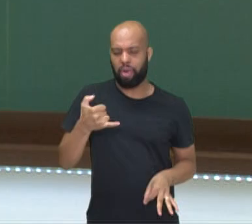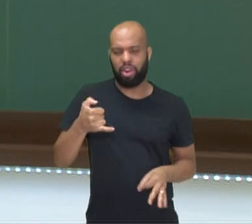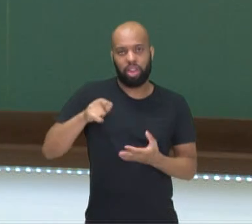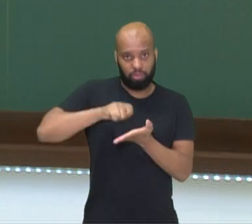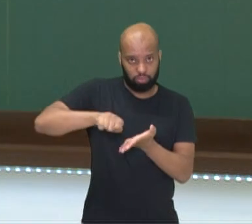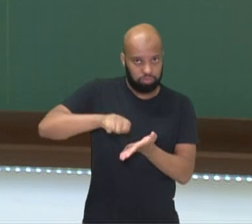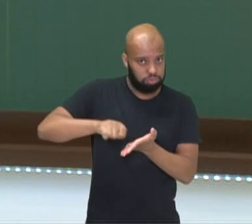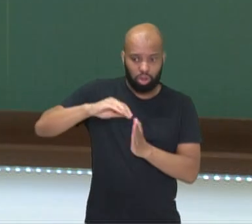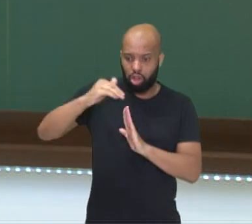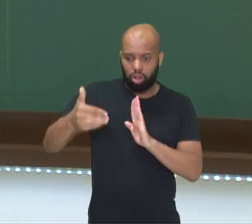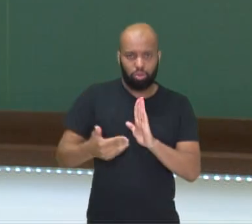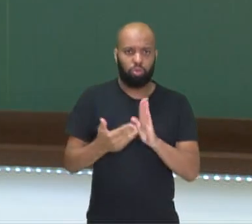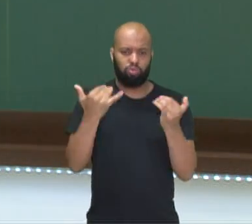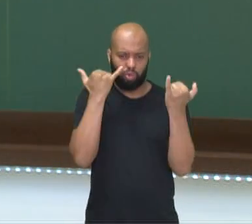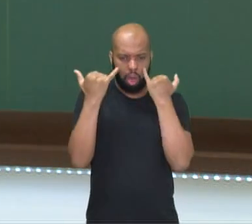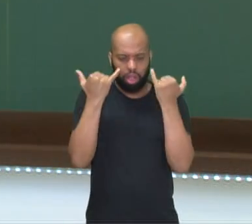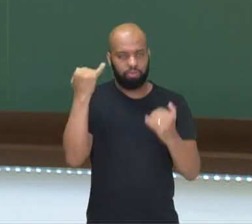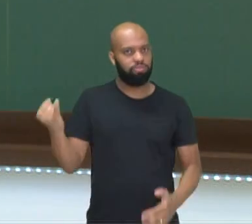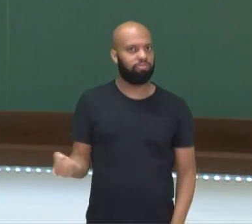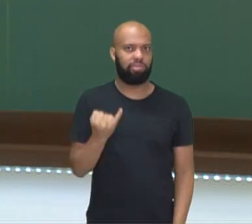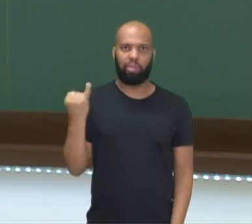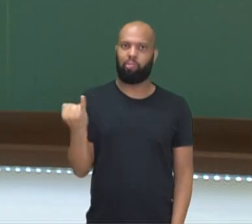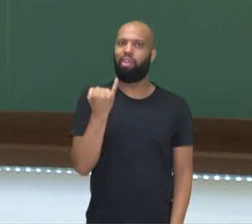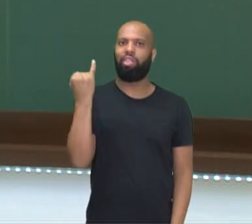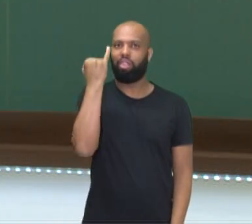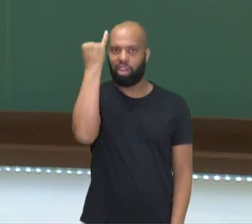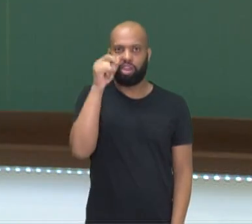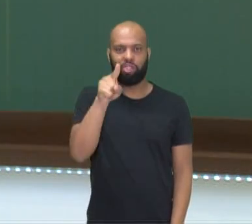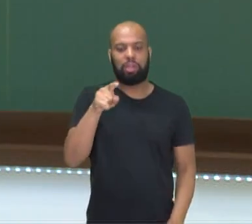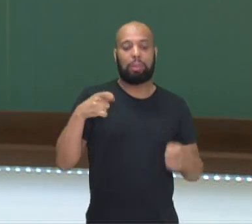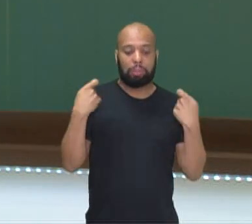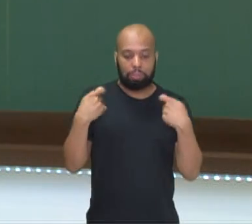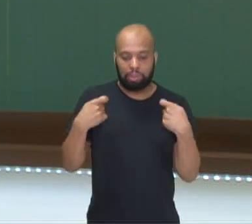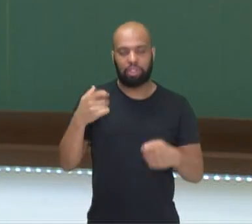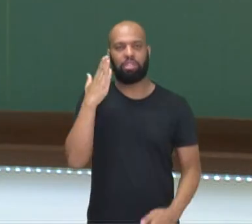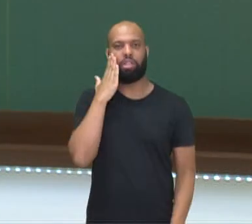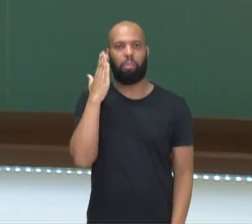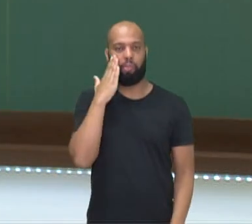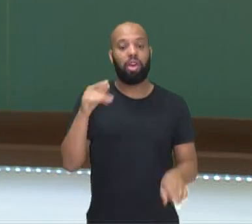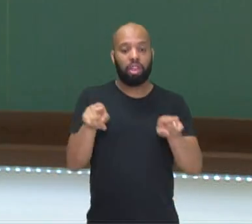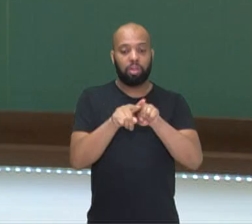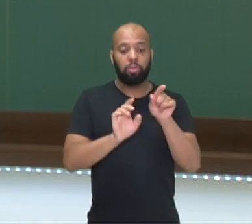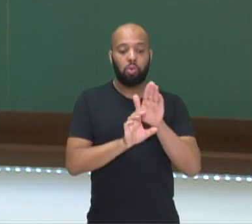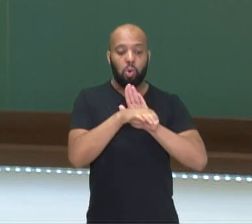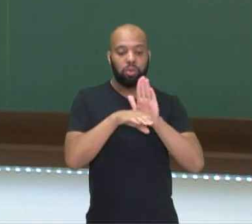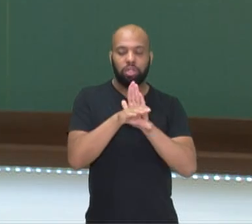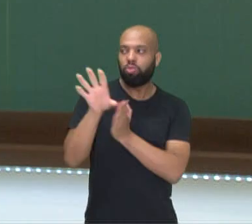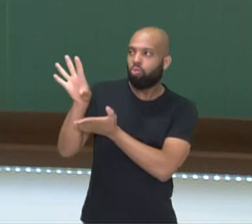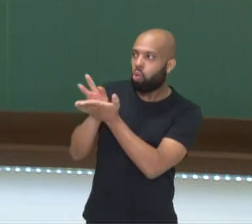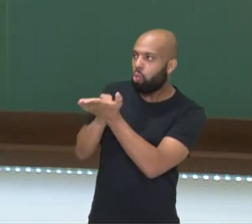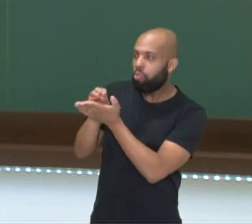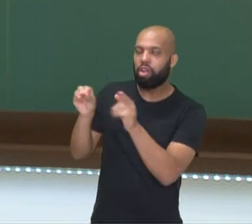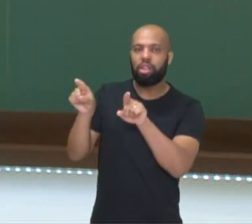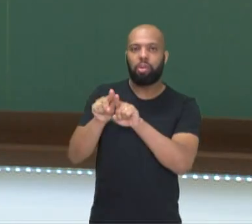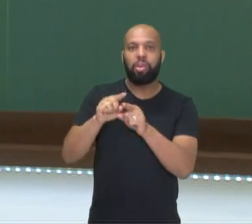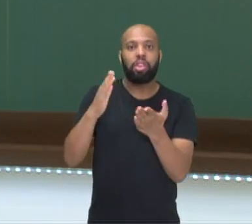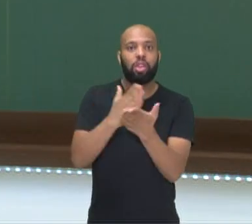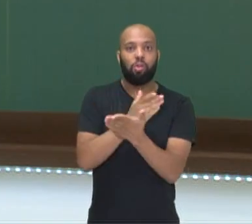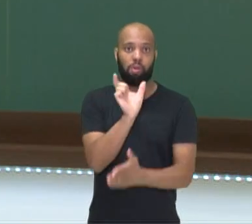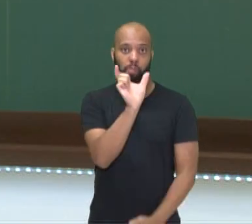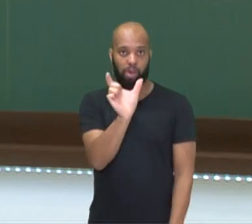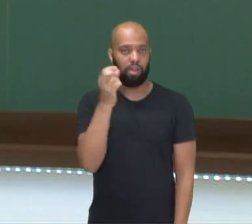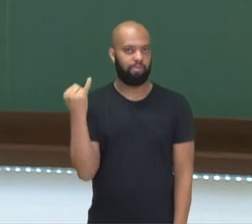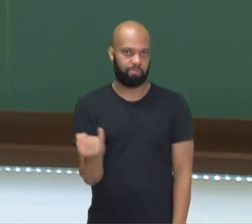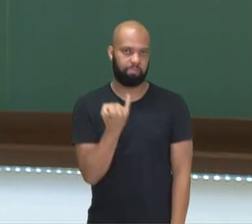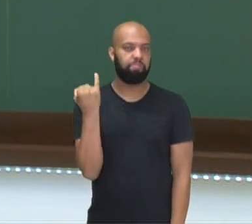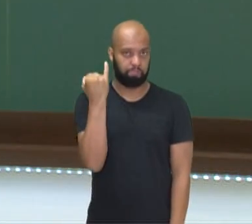tudo aquilo que a gente julgar necessário, importante, conceitos, algumas palavras-chave. Que